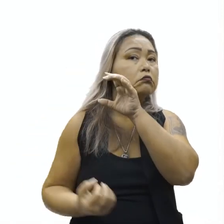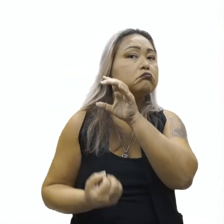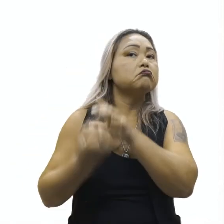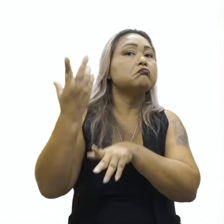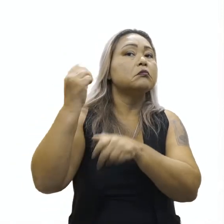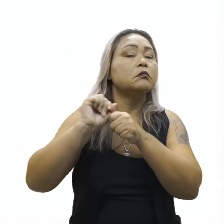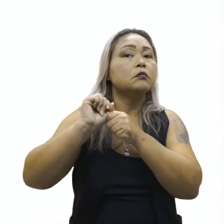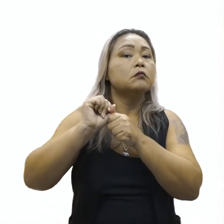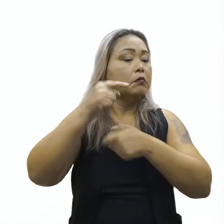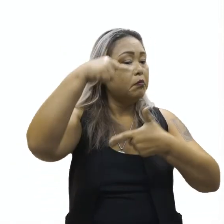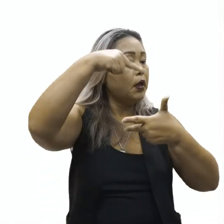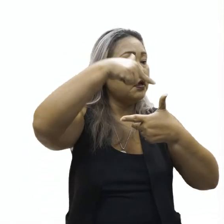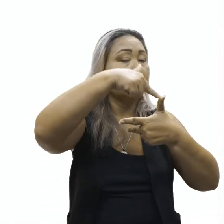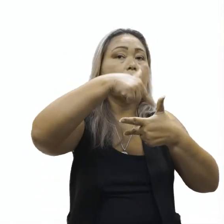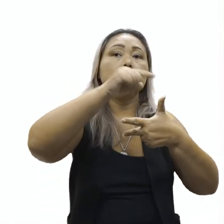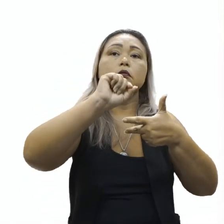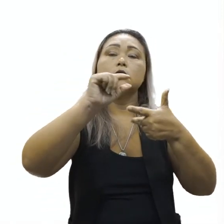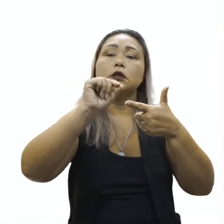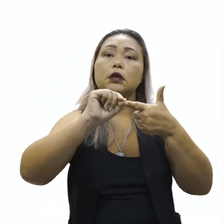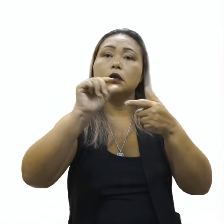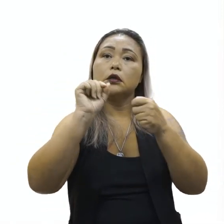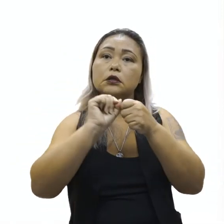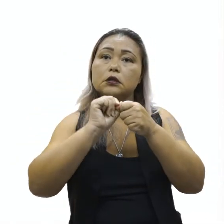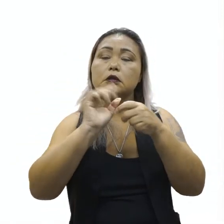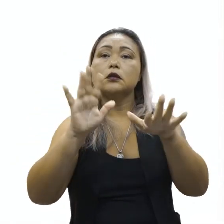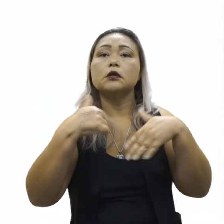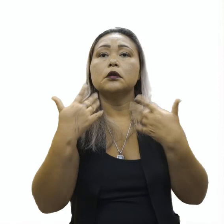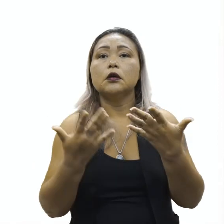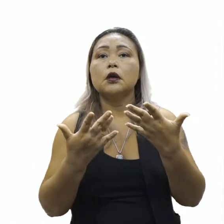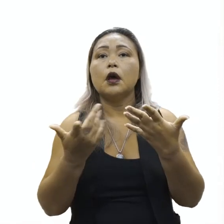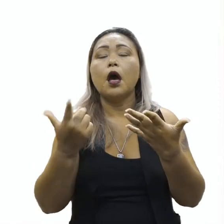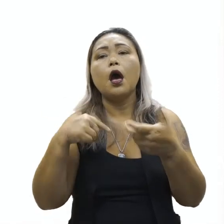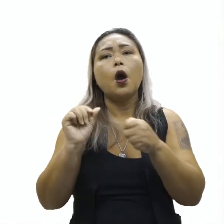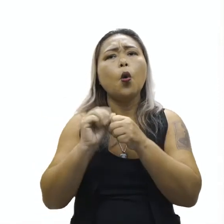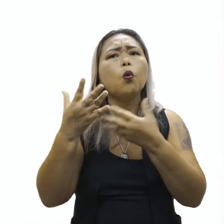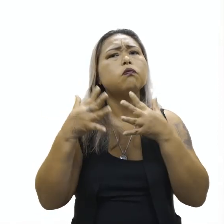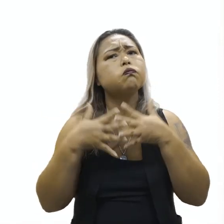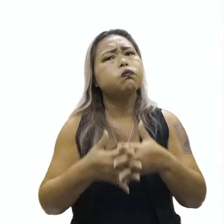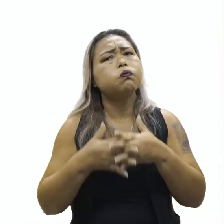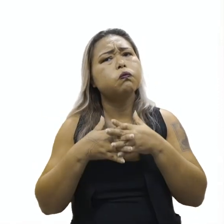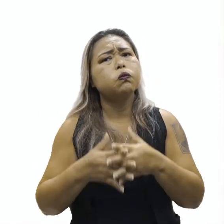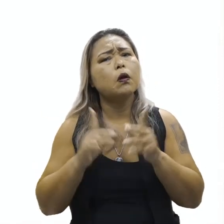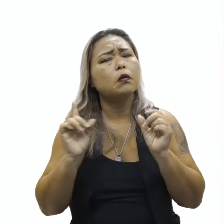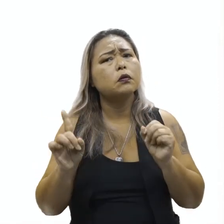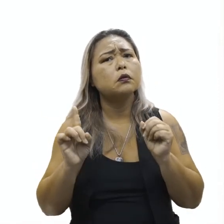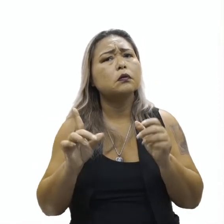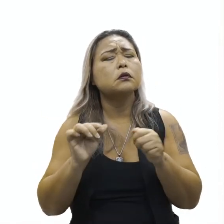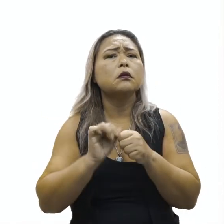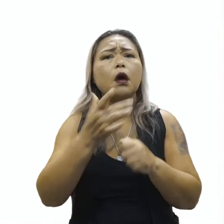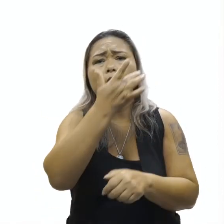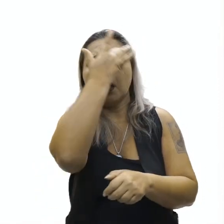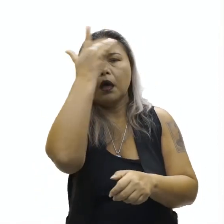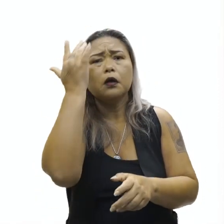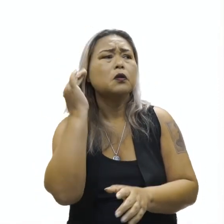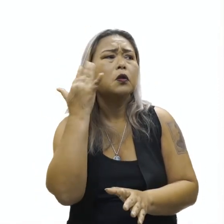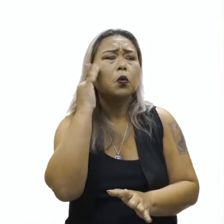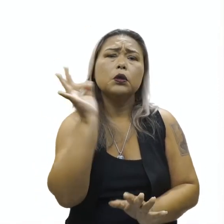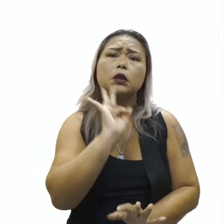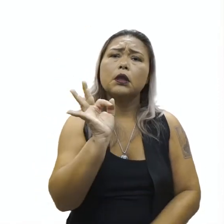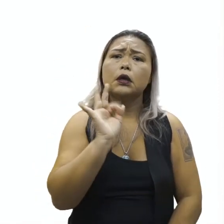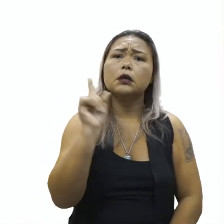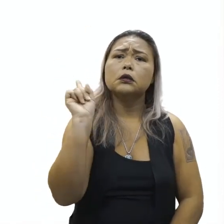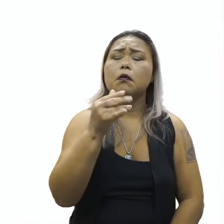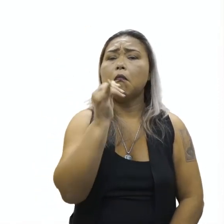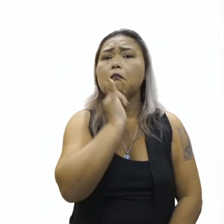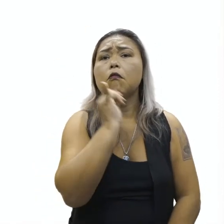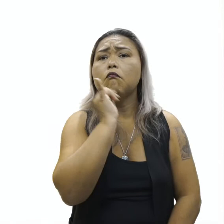pelo Poder Executivo. Isso, gente, se vocês souberem uma confusão que gera, porque tem muita gente que não entende, por